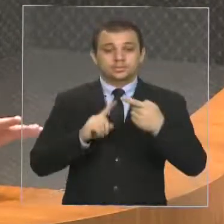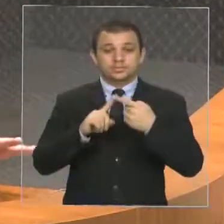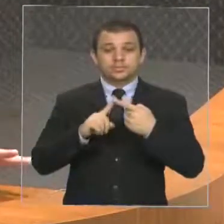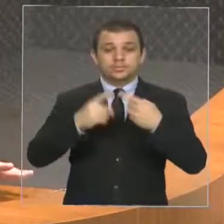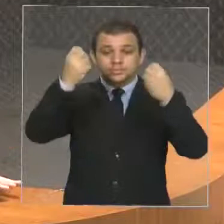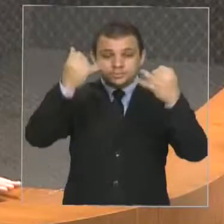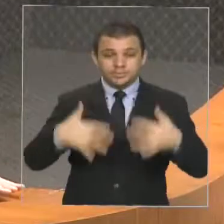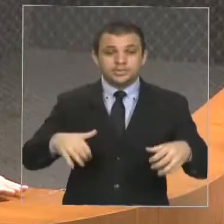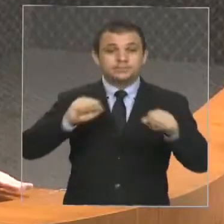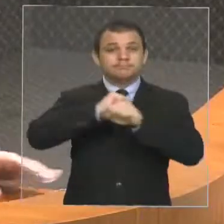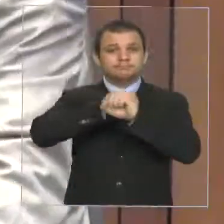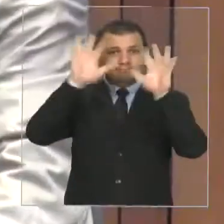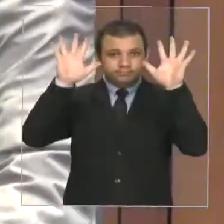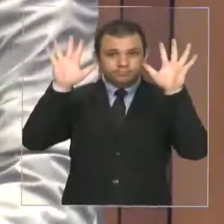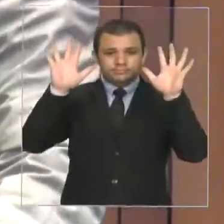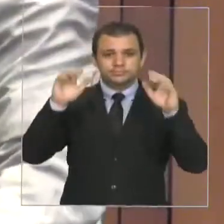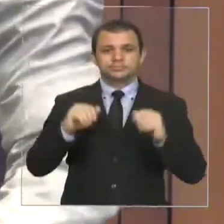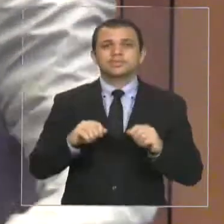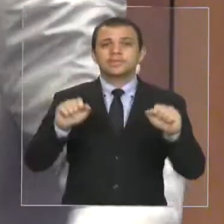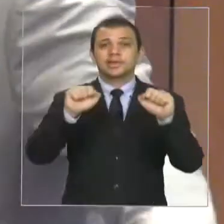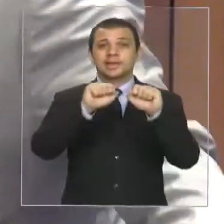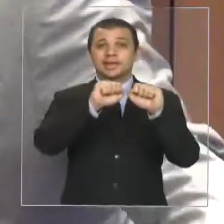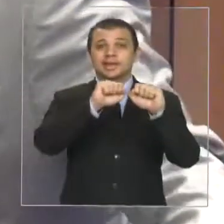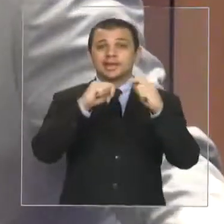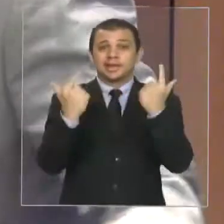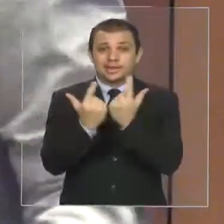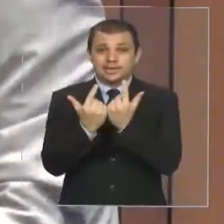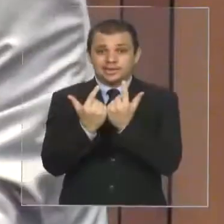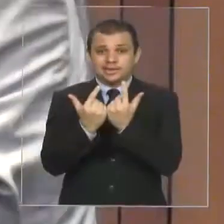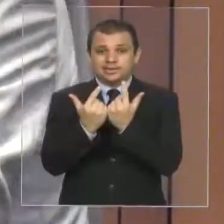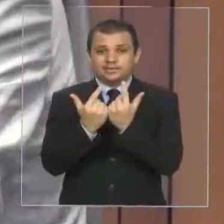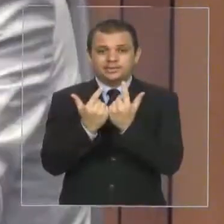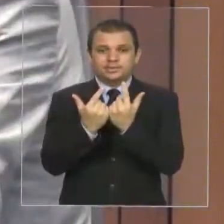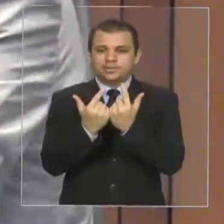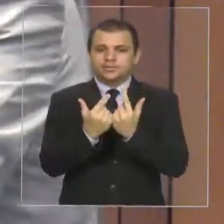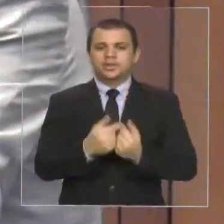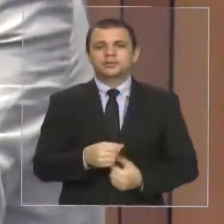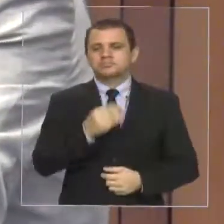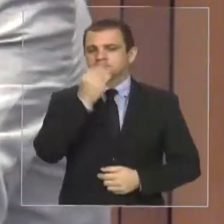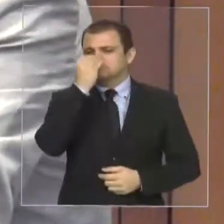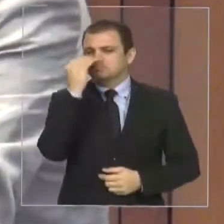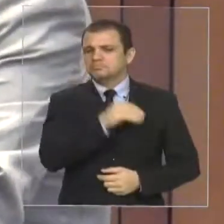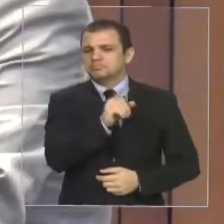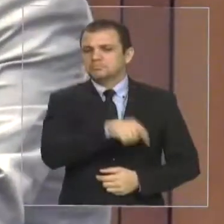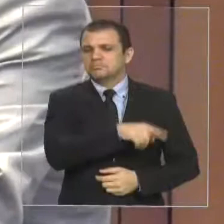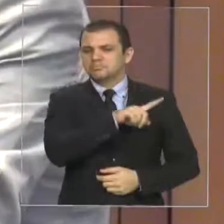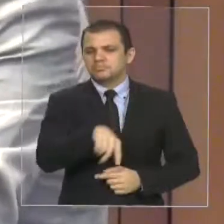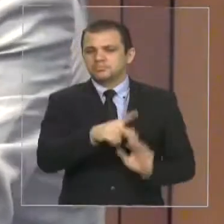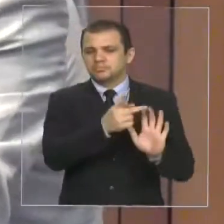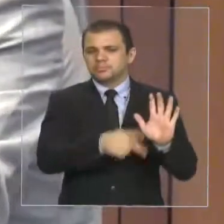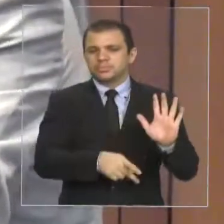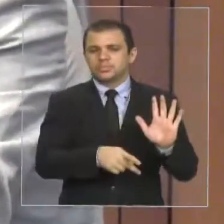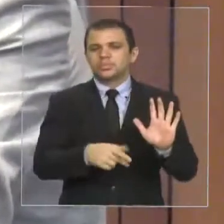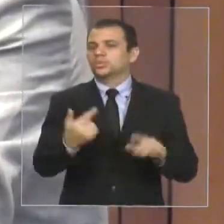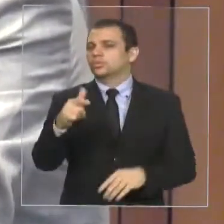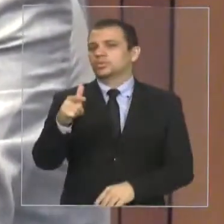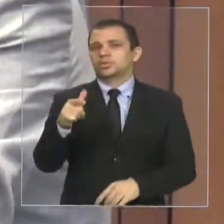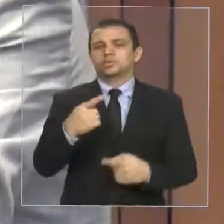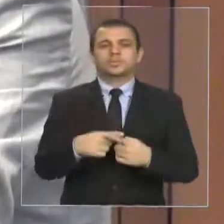claro, deputado Souza Neto, a Assembleia não rejeitou o projeto, até porque não o